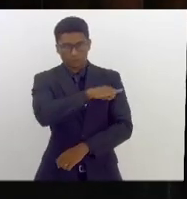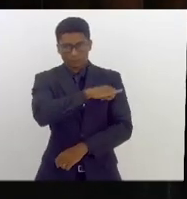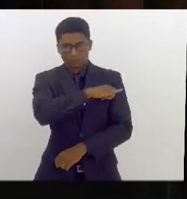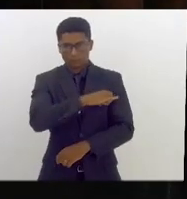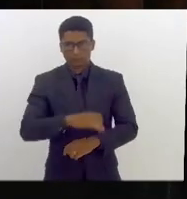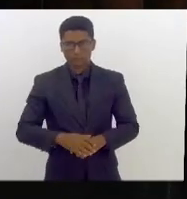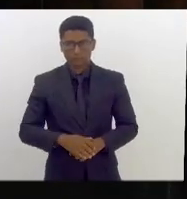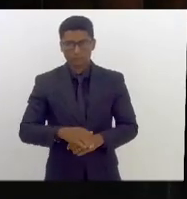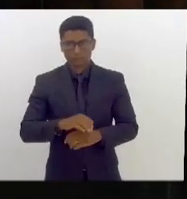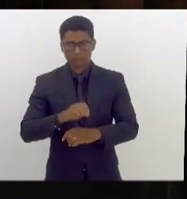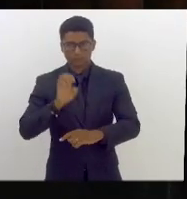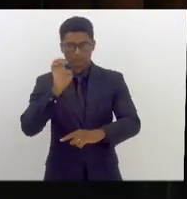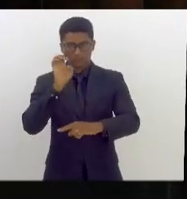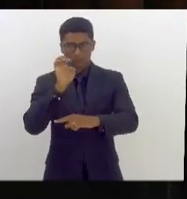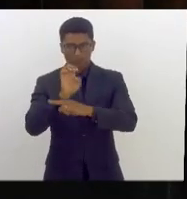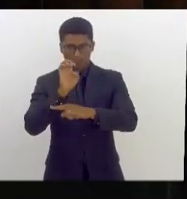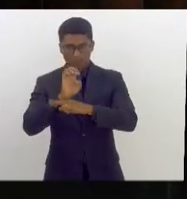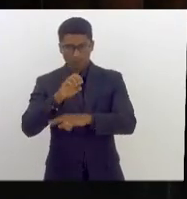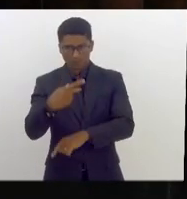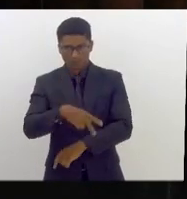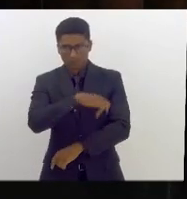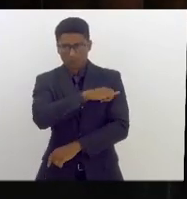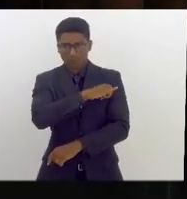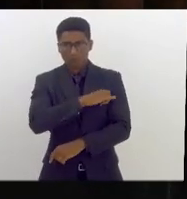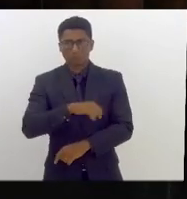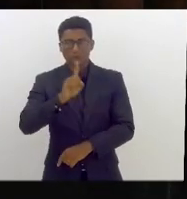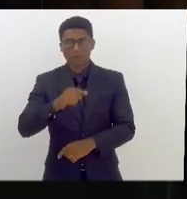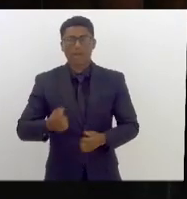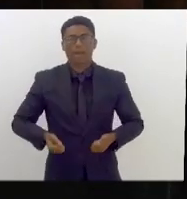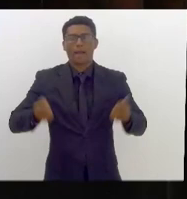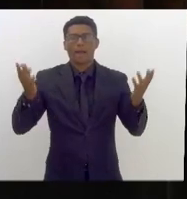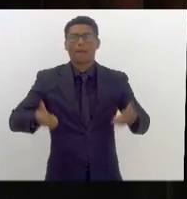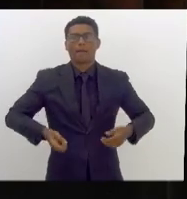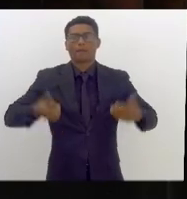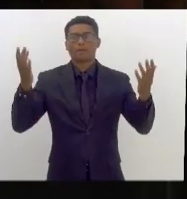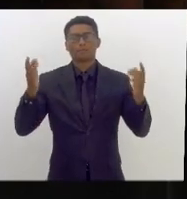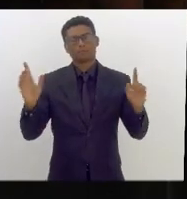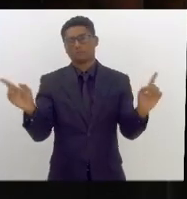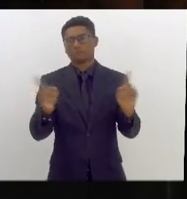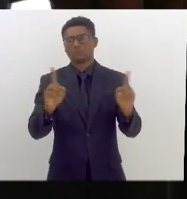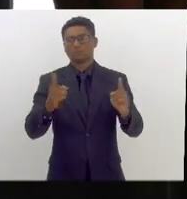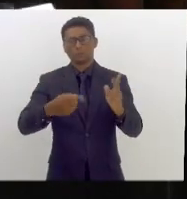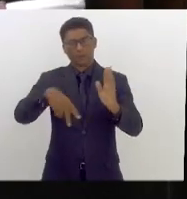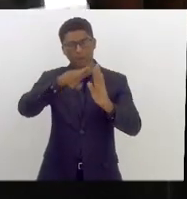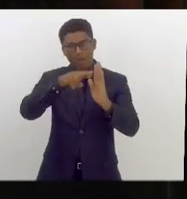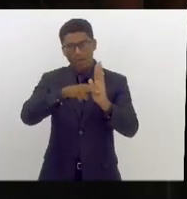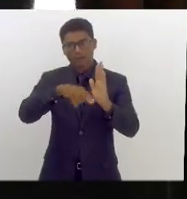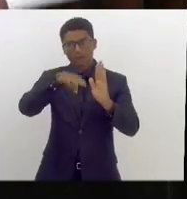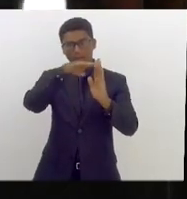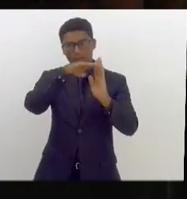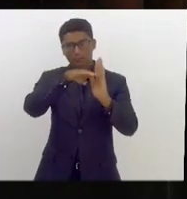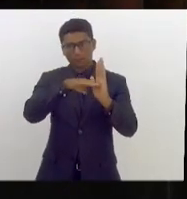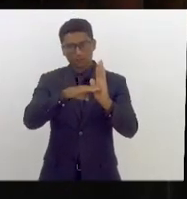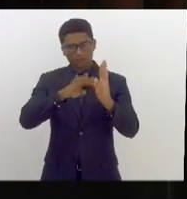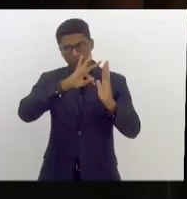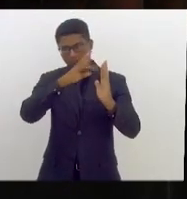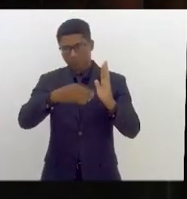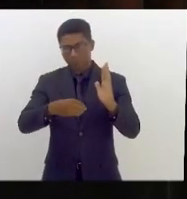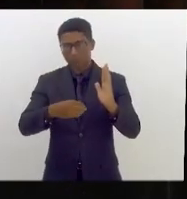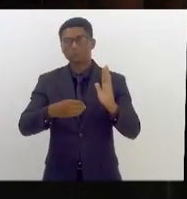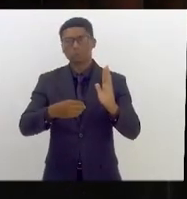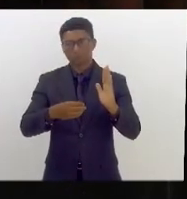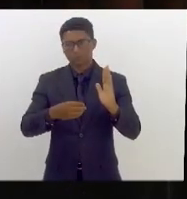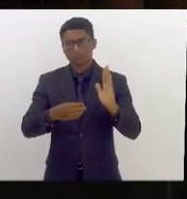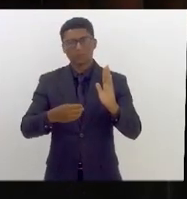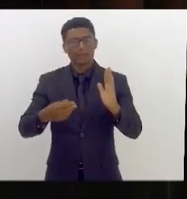um Estado perdulário, não é um Estado gastador. As regras do jogo que são totalmente injustas para